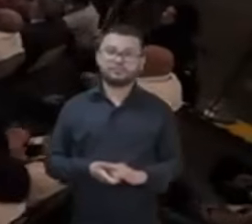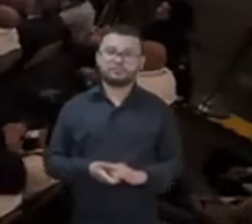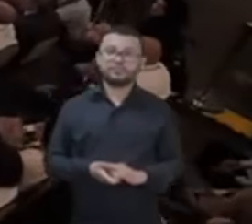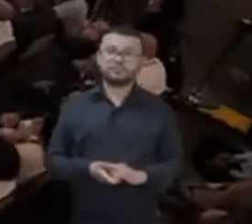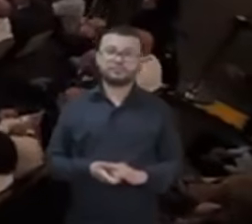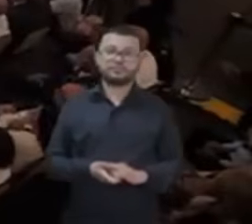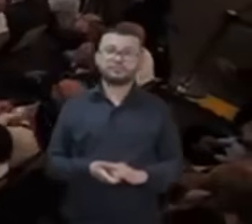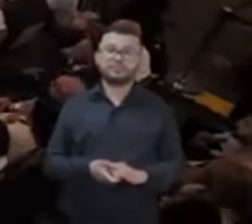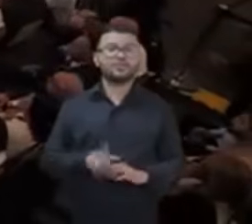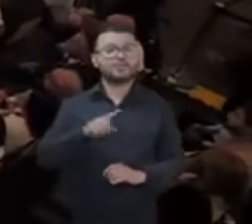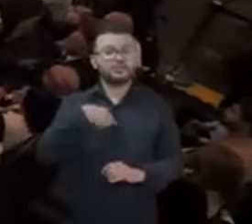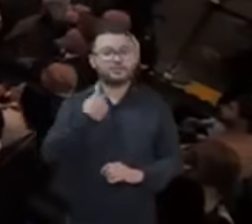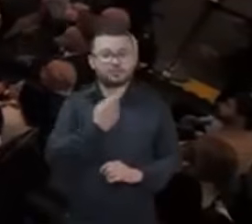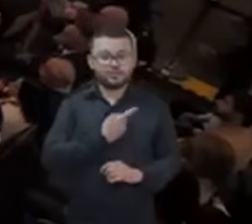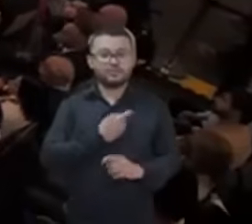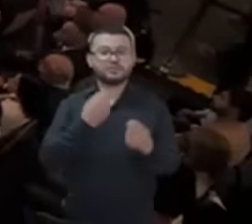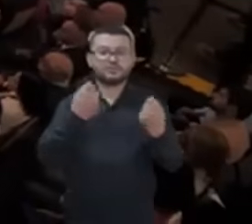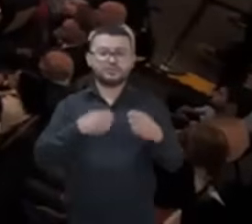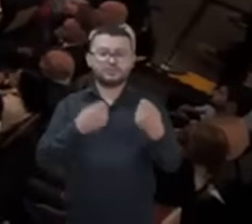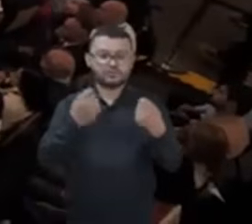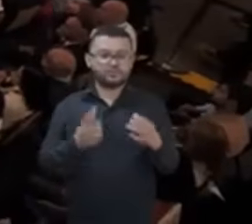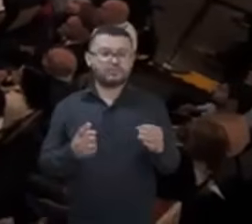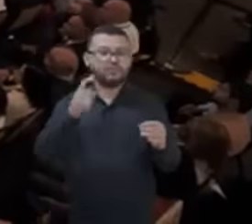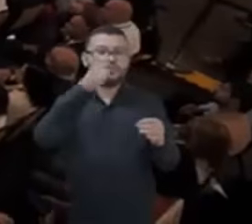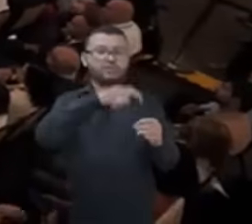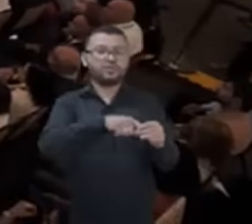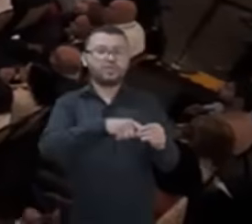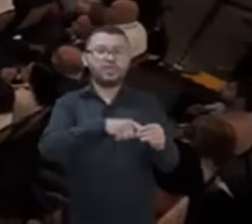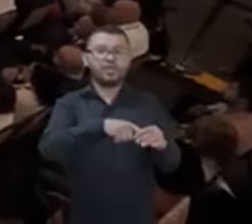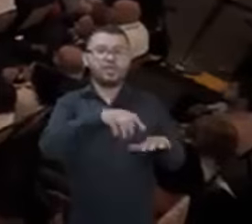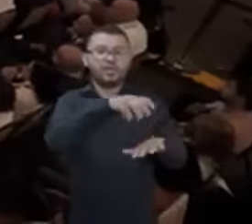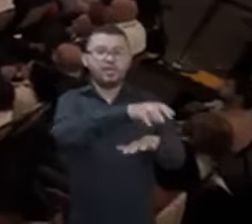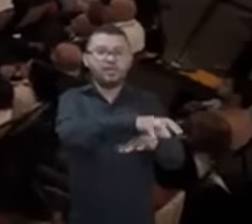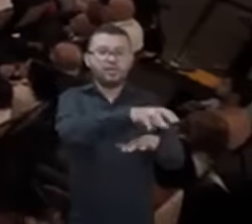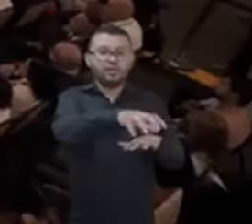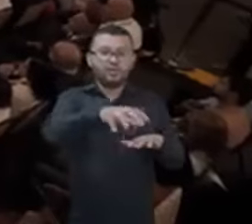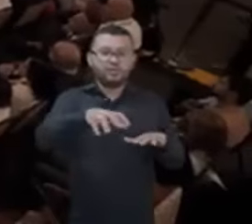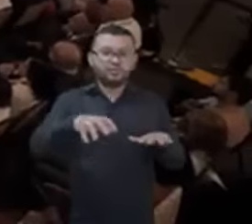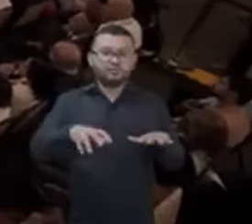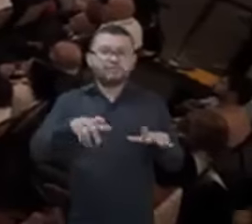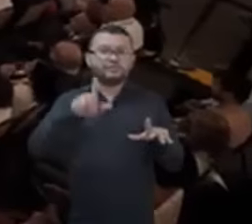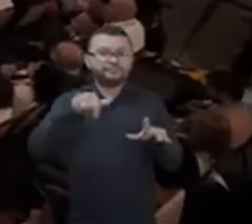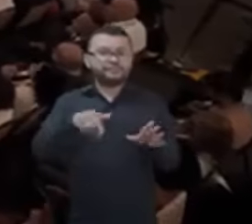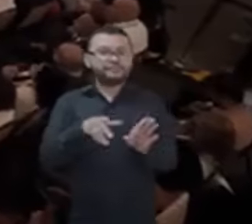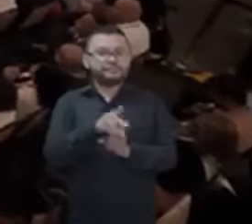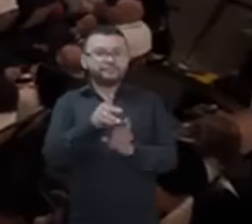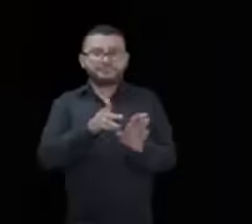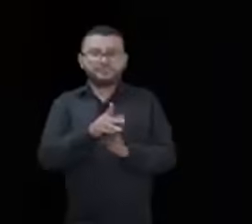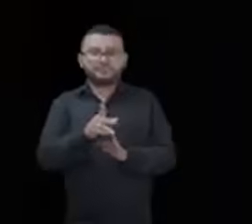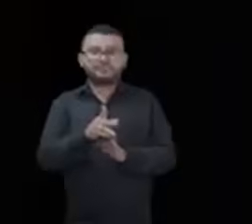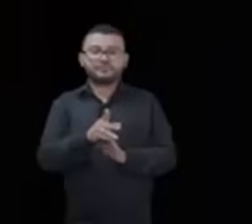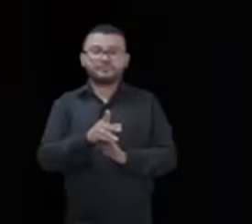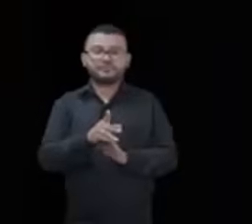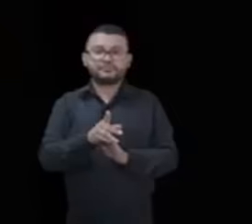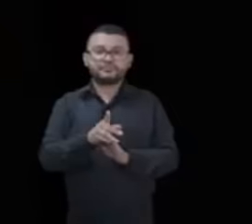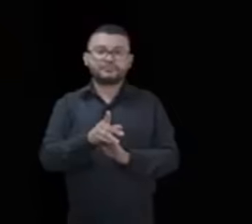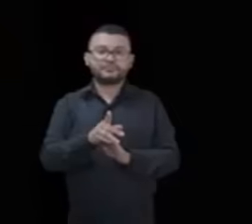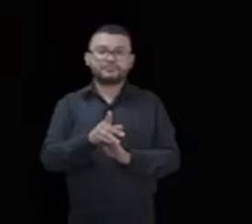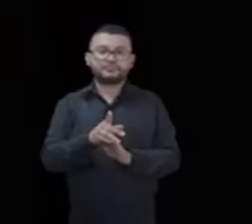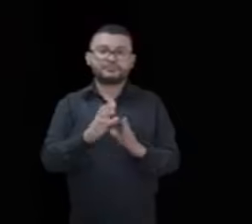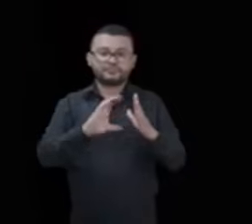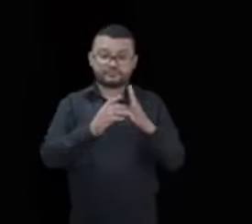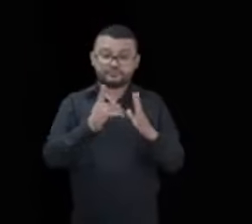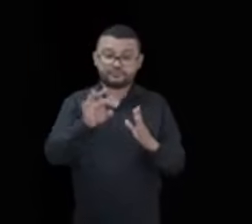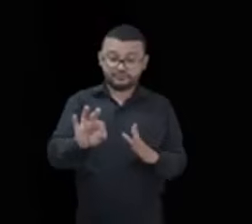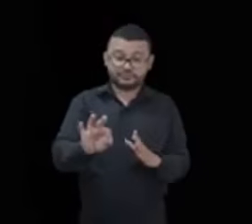Nós temos que voltar a fazer nucleação como uma orientação da direção partidária.